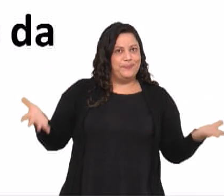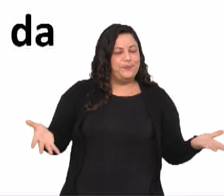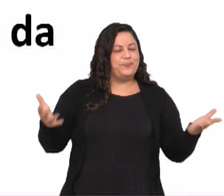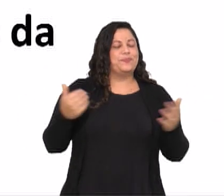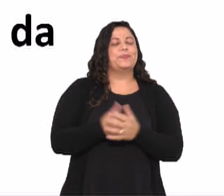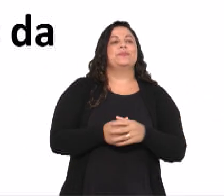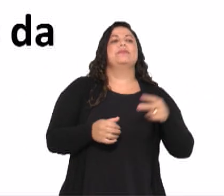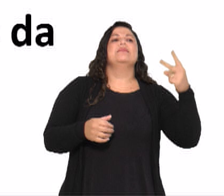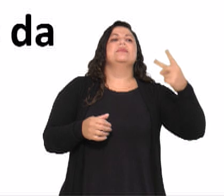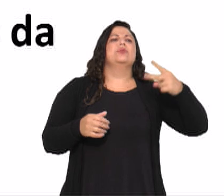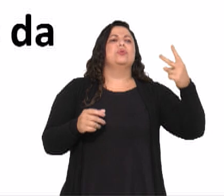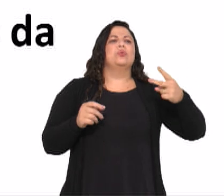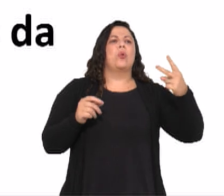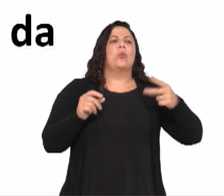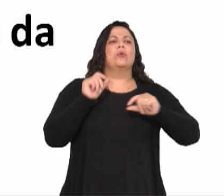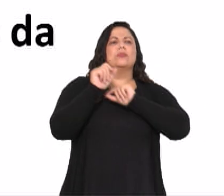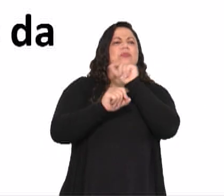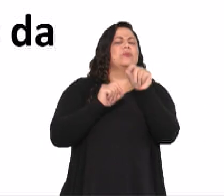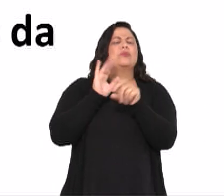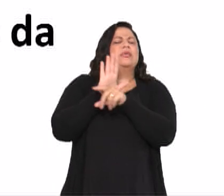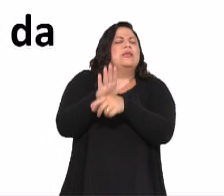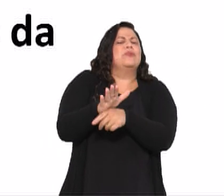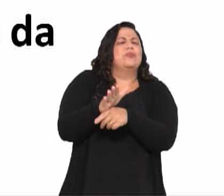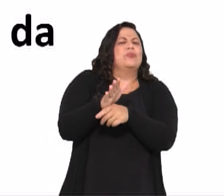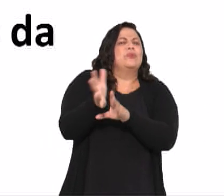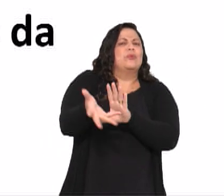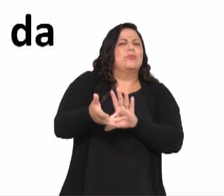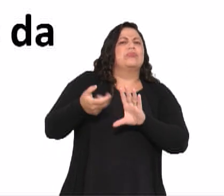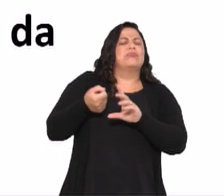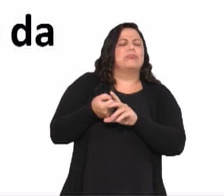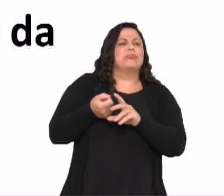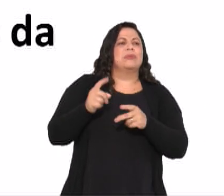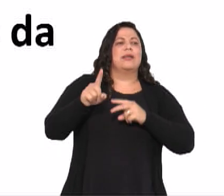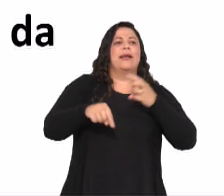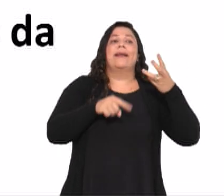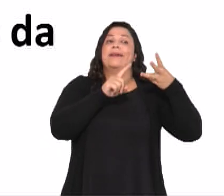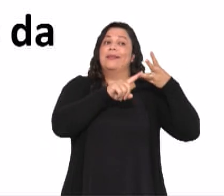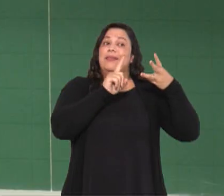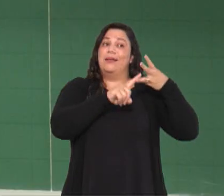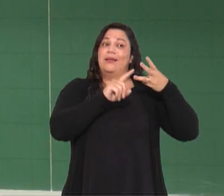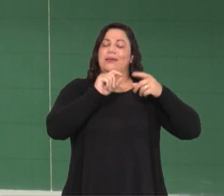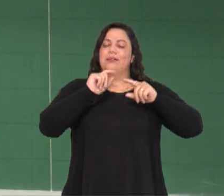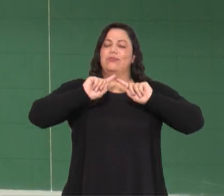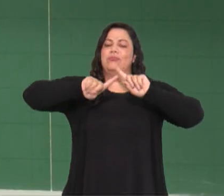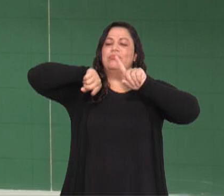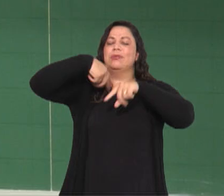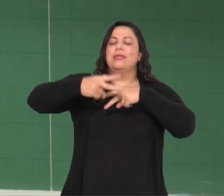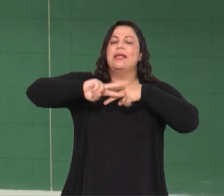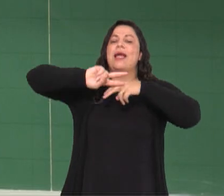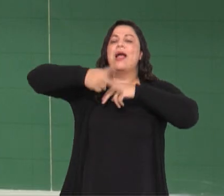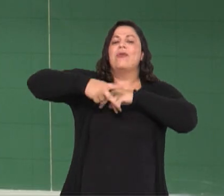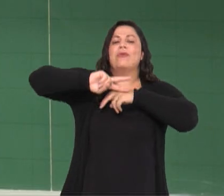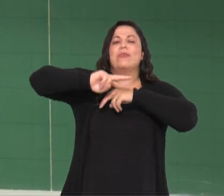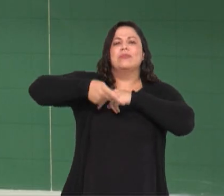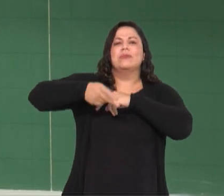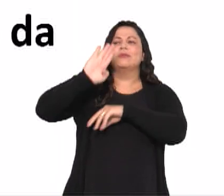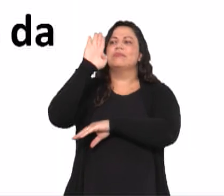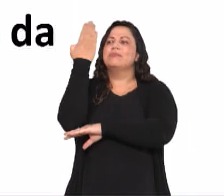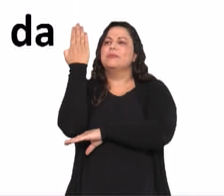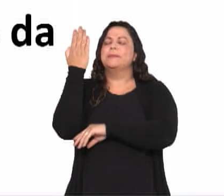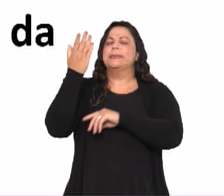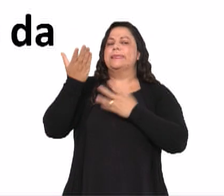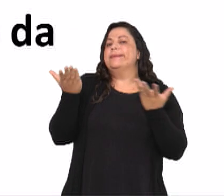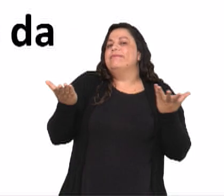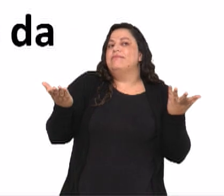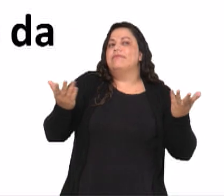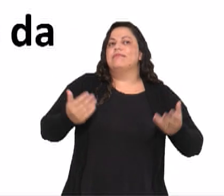Paraná? E 3. Quais as consequências do ciclo da madeira para o Paraná? Então agora você vai ter um tempo para responder.